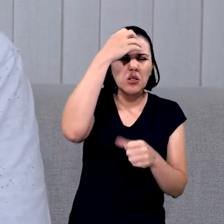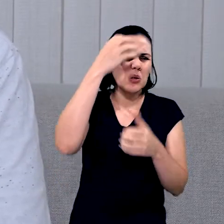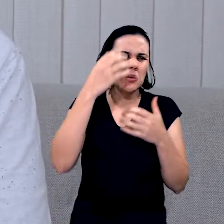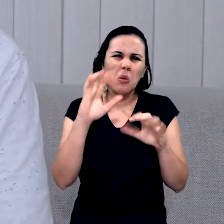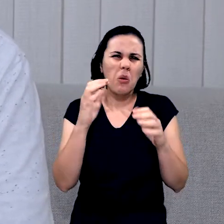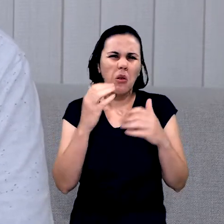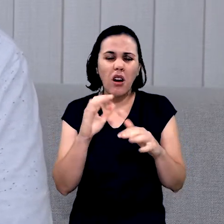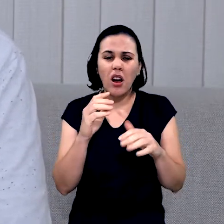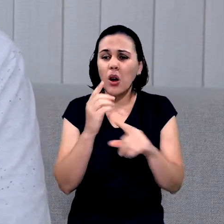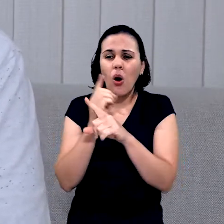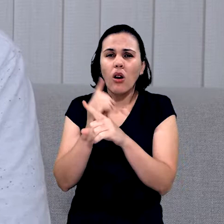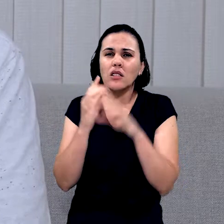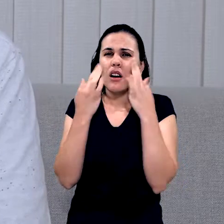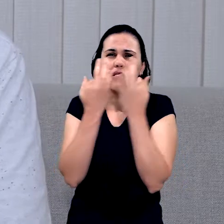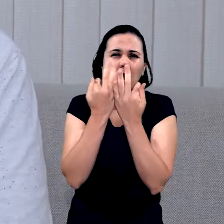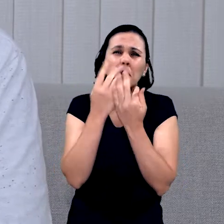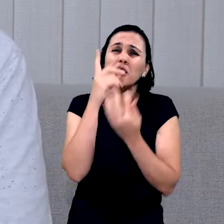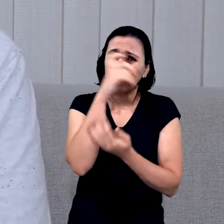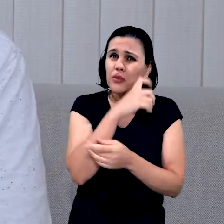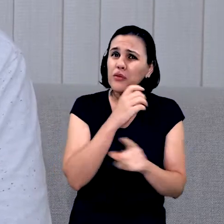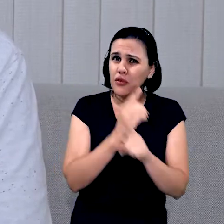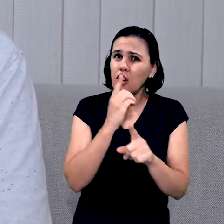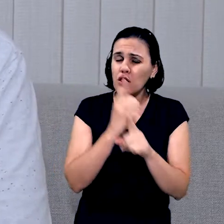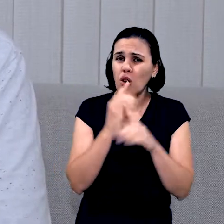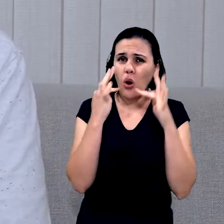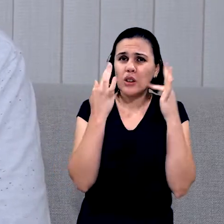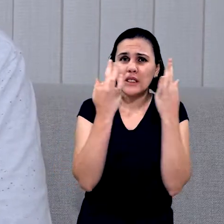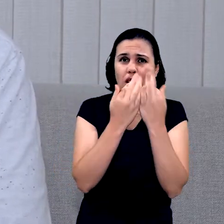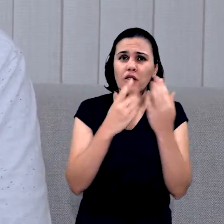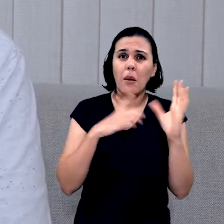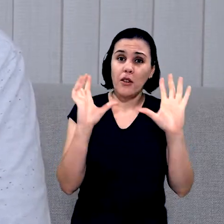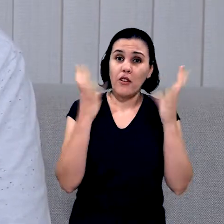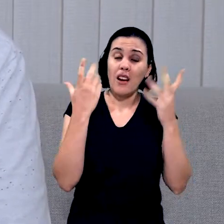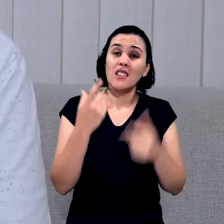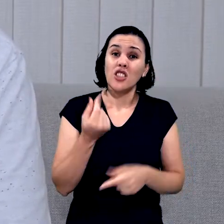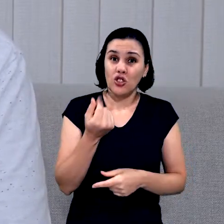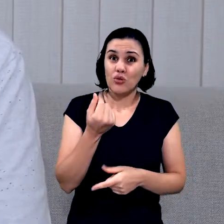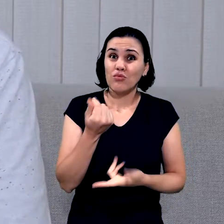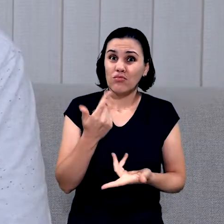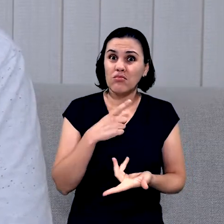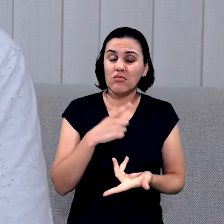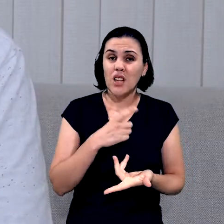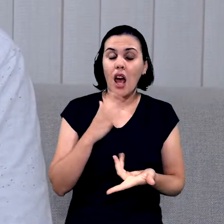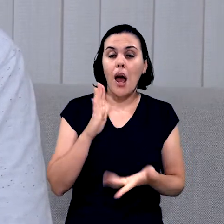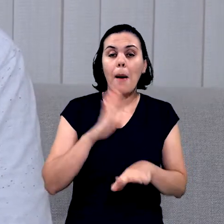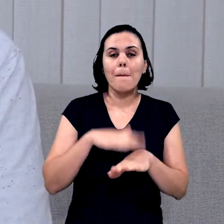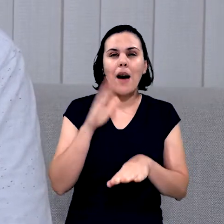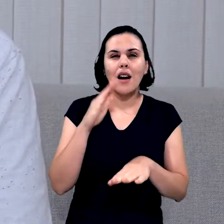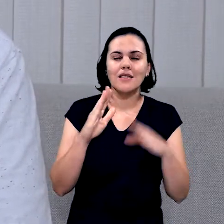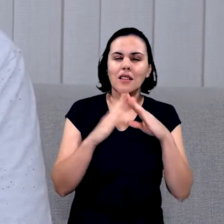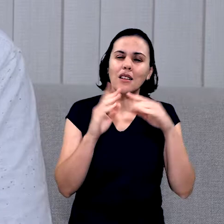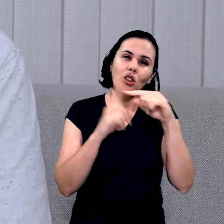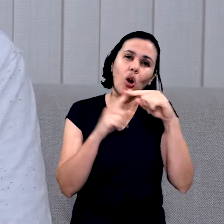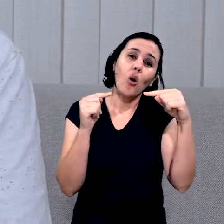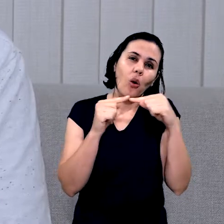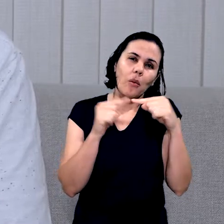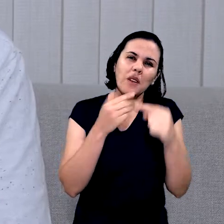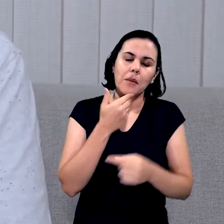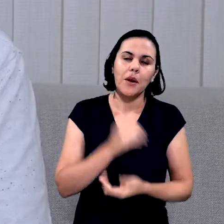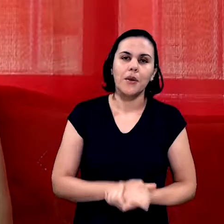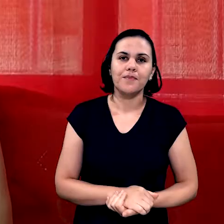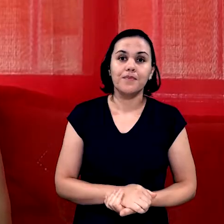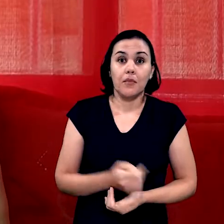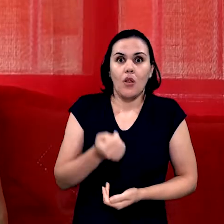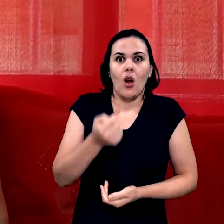imperador, nem imperatriz, não acha família. É difícil de achar família hoje, porque é uma festa cara. Mas eu acredito que a parte religiosa é a melhor que